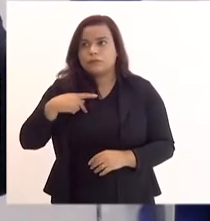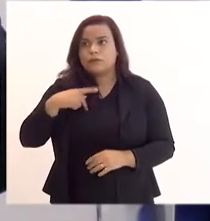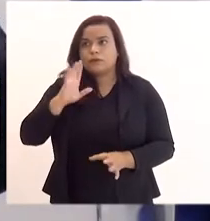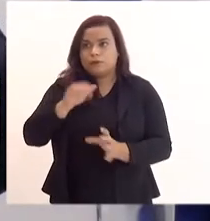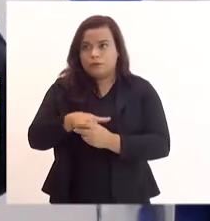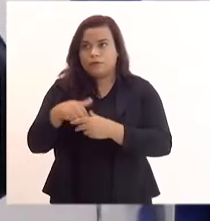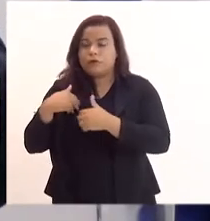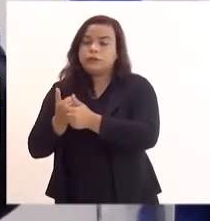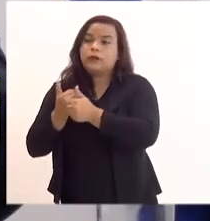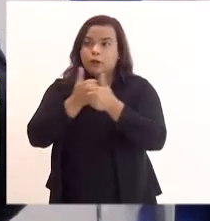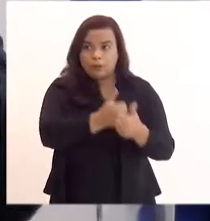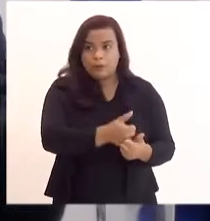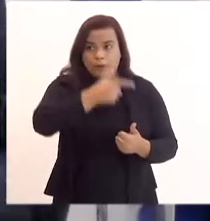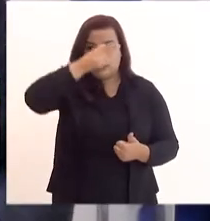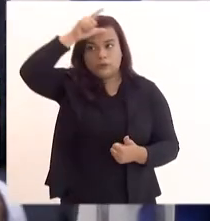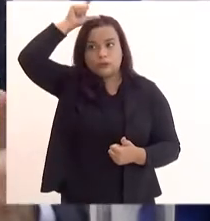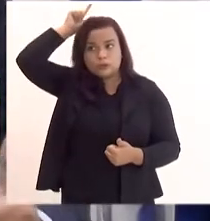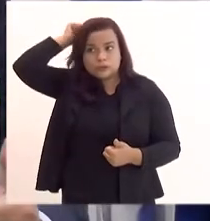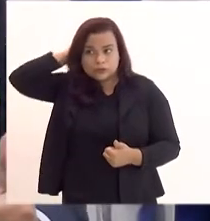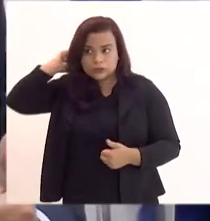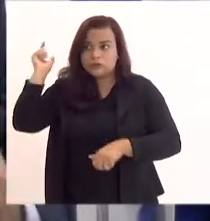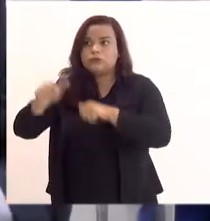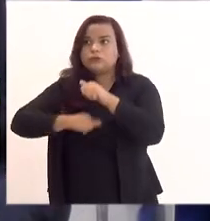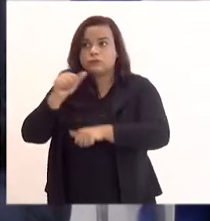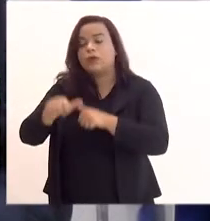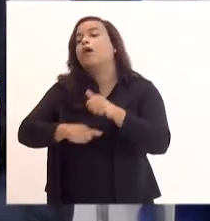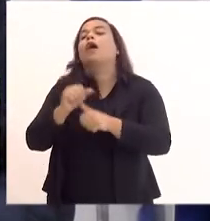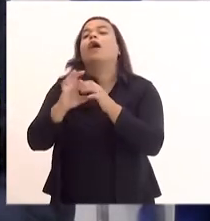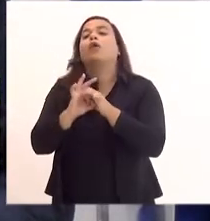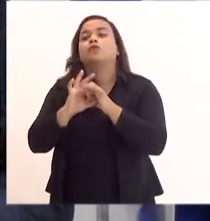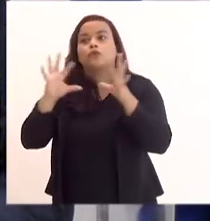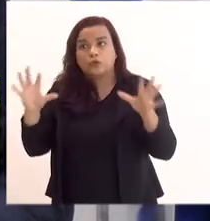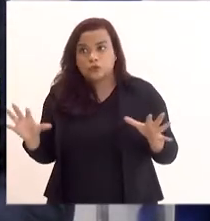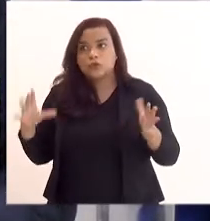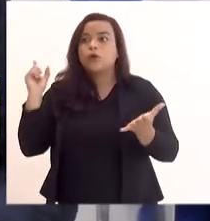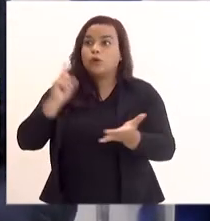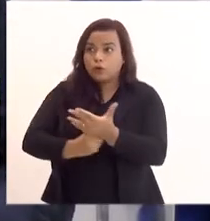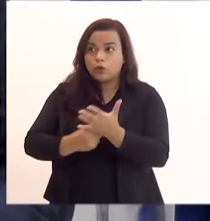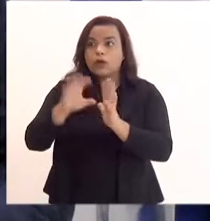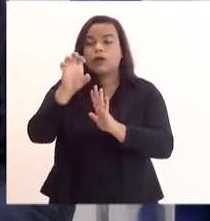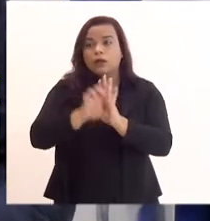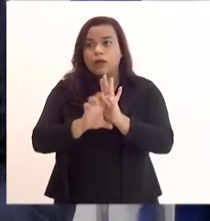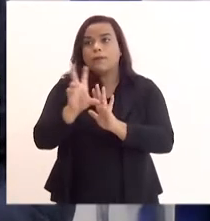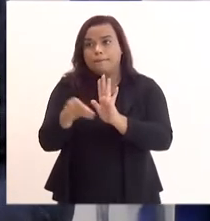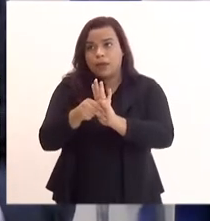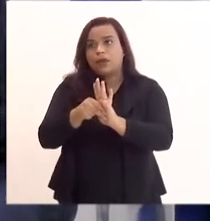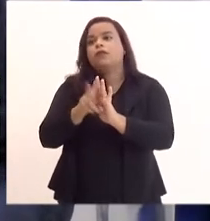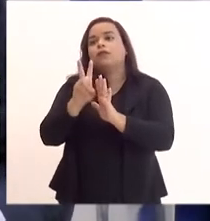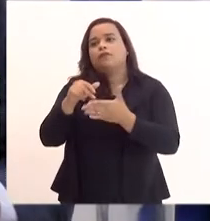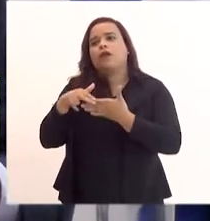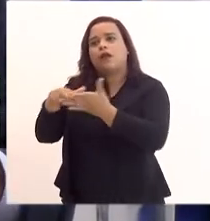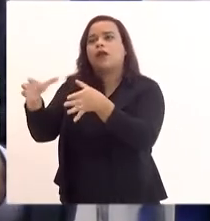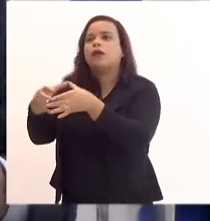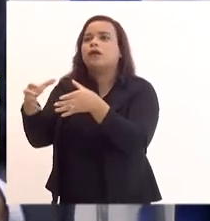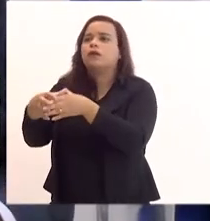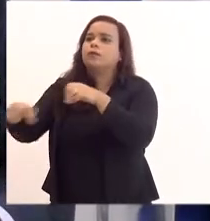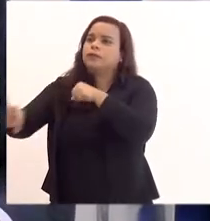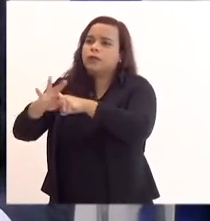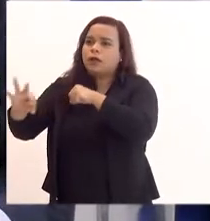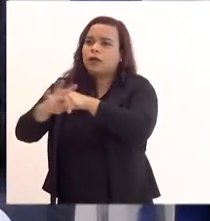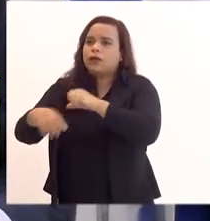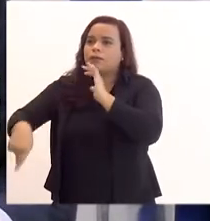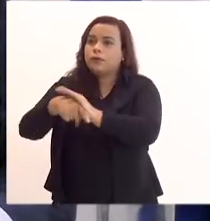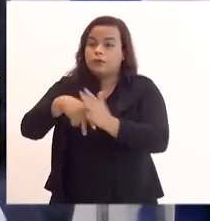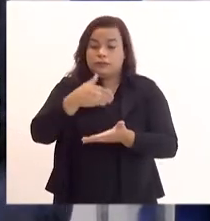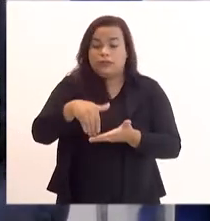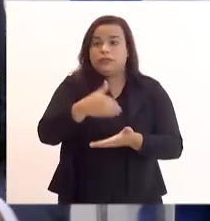deputado Luiz Paulo, transformando em autorizativo sob o compromisso de que as emendas serão encaminhadas com uma equipe técnica da Secretaria de